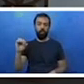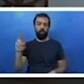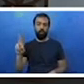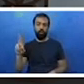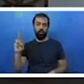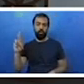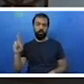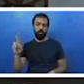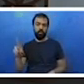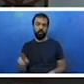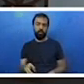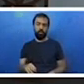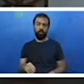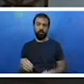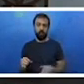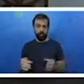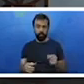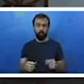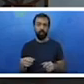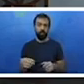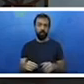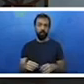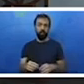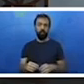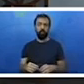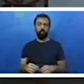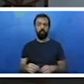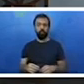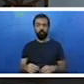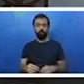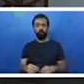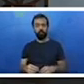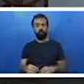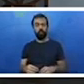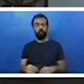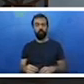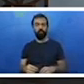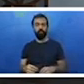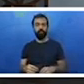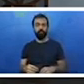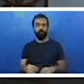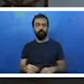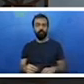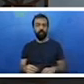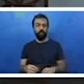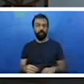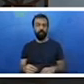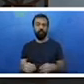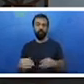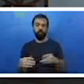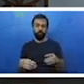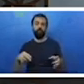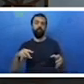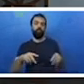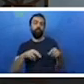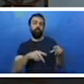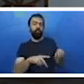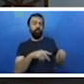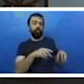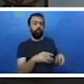uma maneira efetiva e para que ele faça isso de uma maneira que ele possa continuar os movimentos,